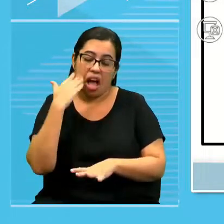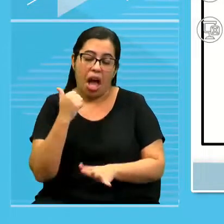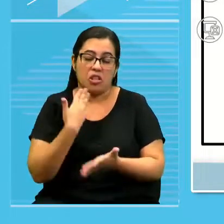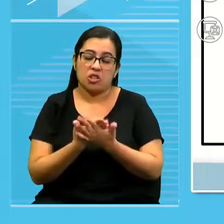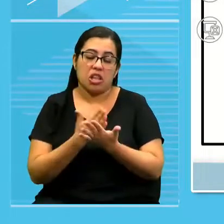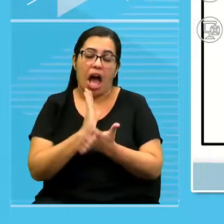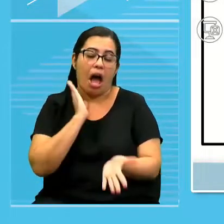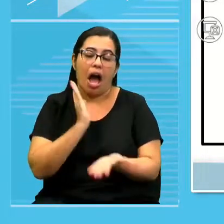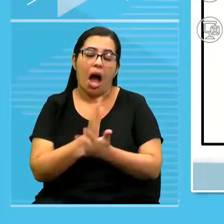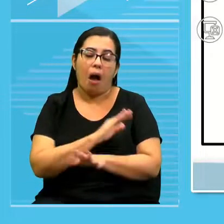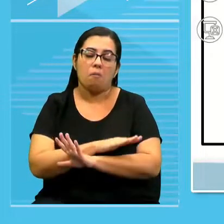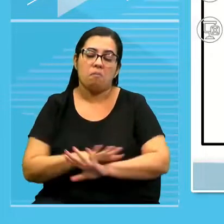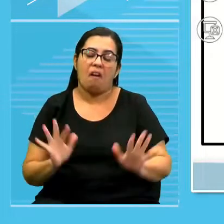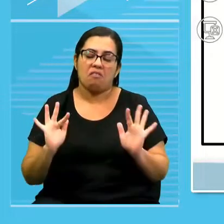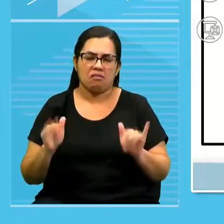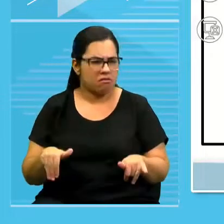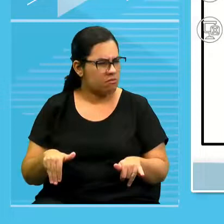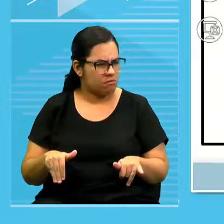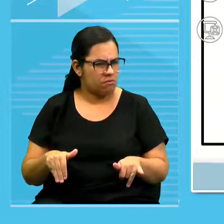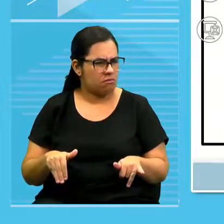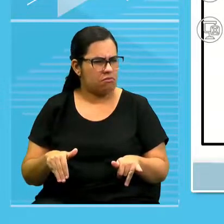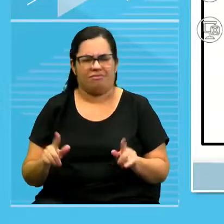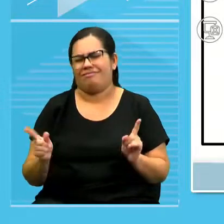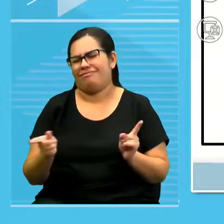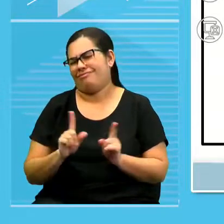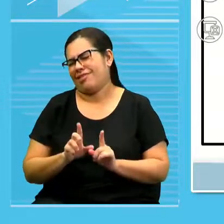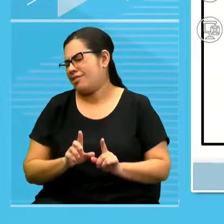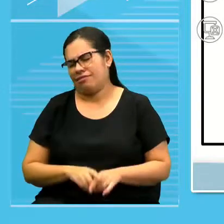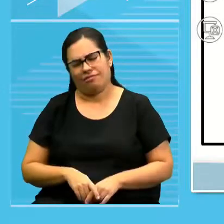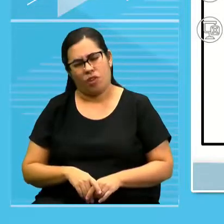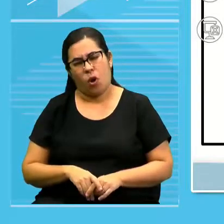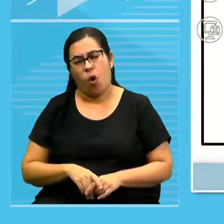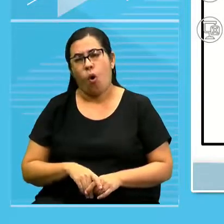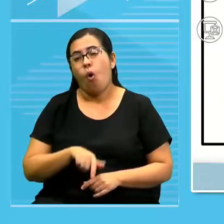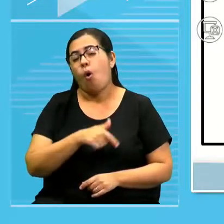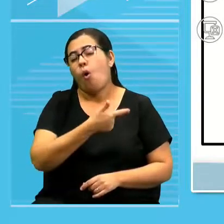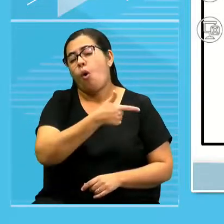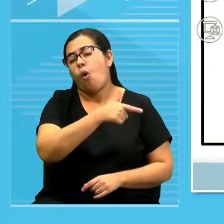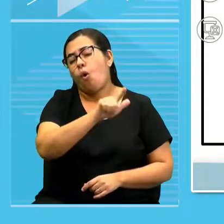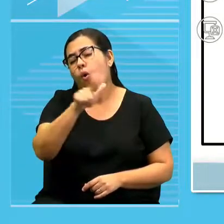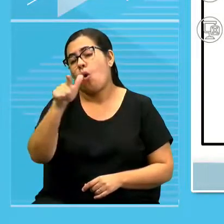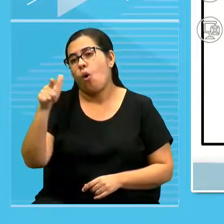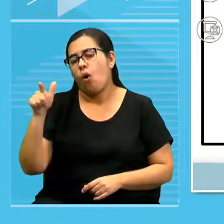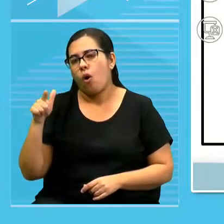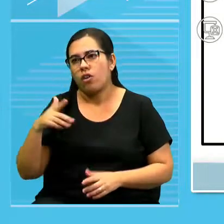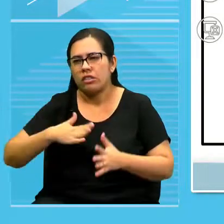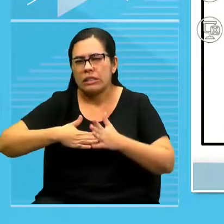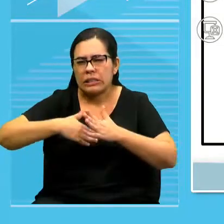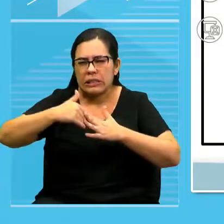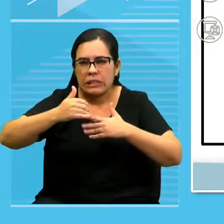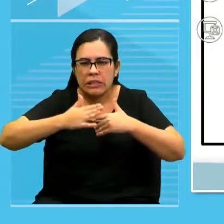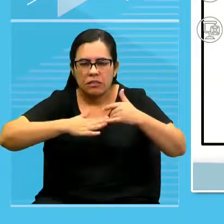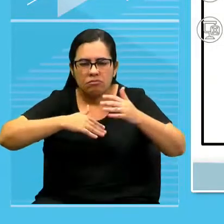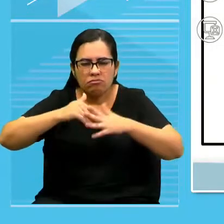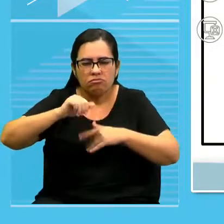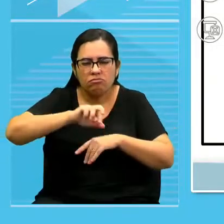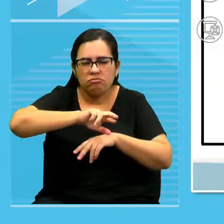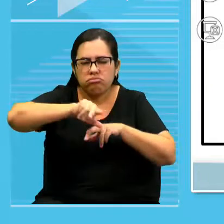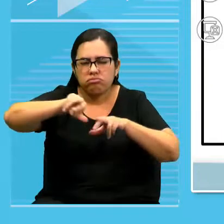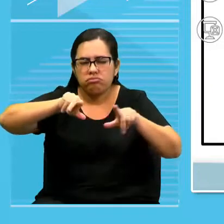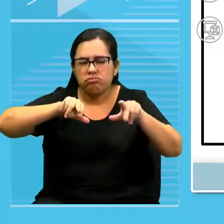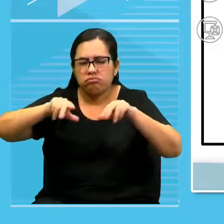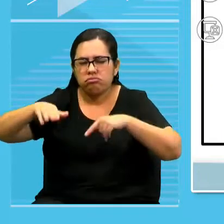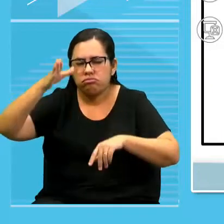adquirir outros conhecimentos outras habilidades tu vai desenvolver a capacidade de conviver com outras